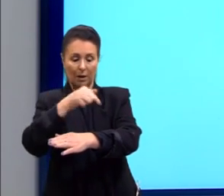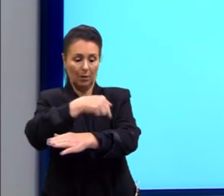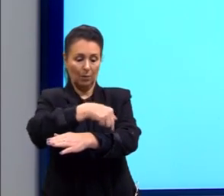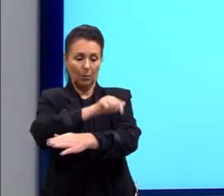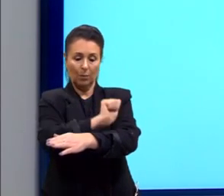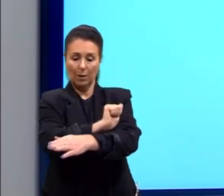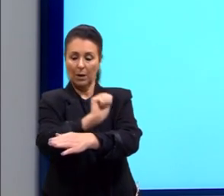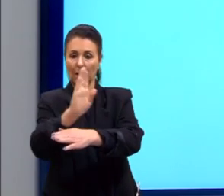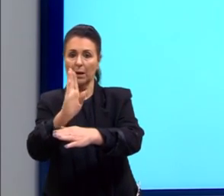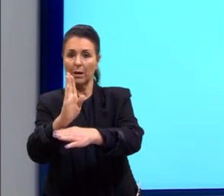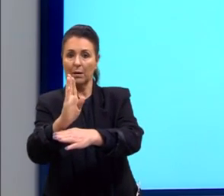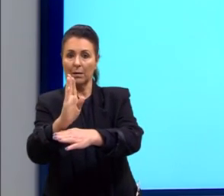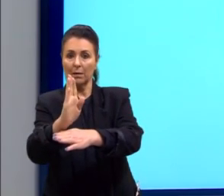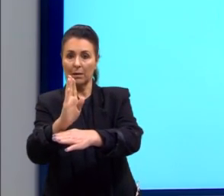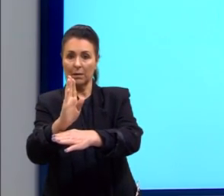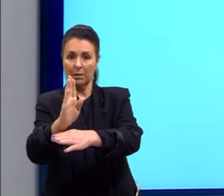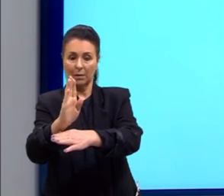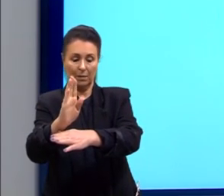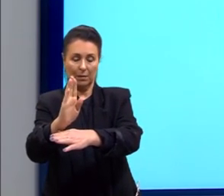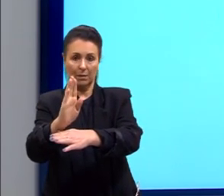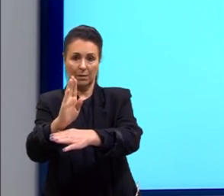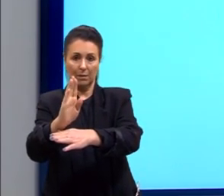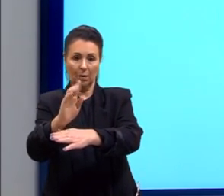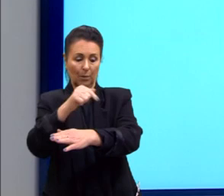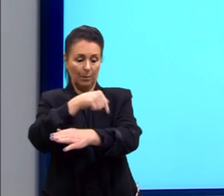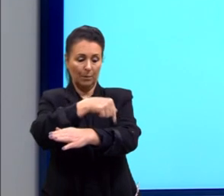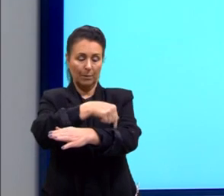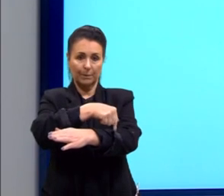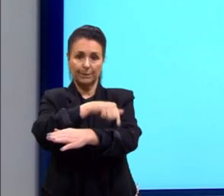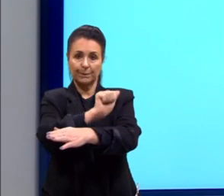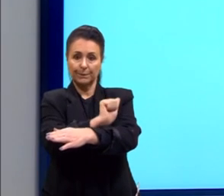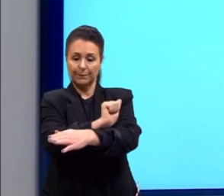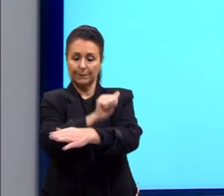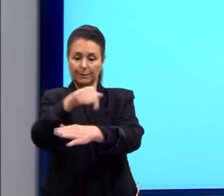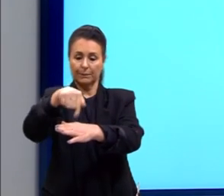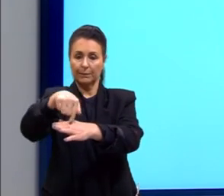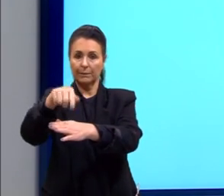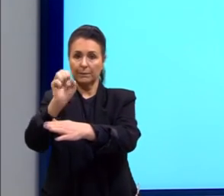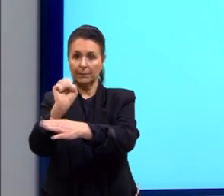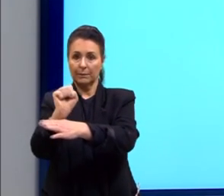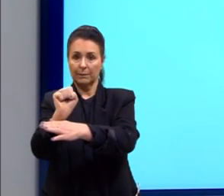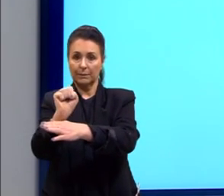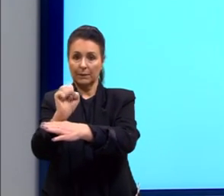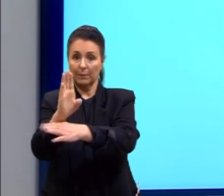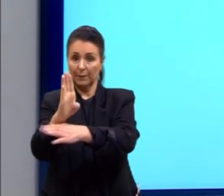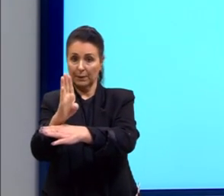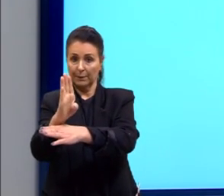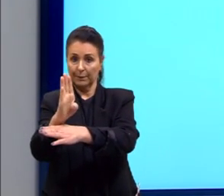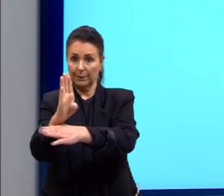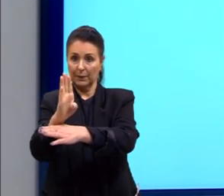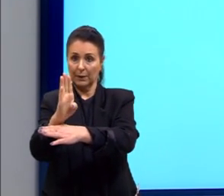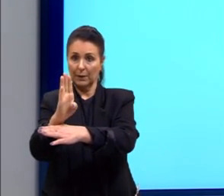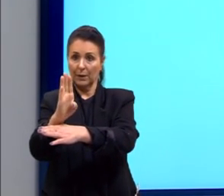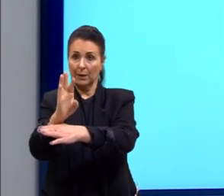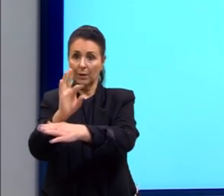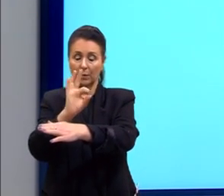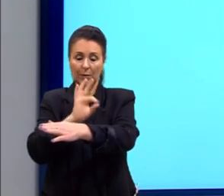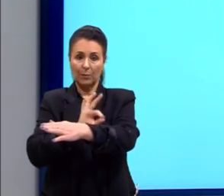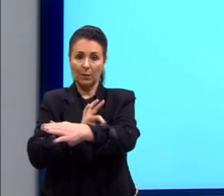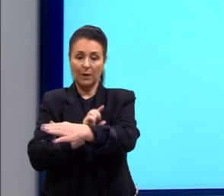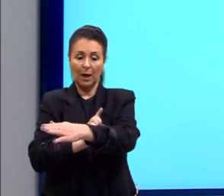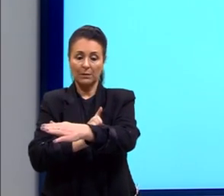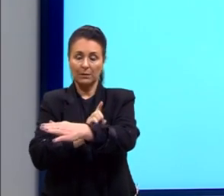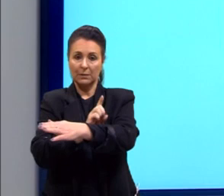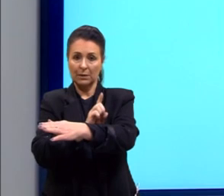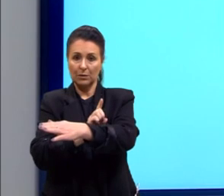A e B então marcamos os pontos A e B nós colocamos o tracinho em cima com a